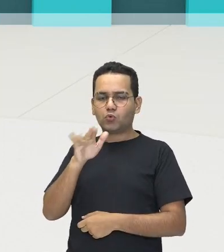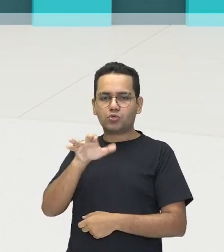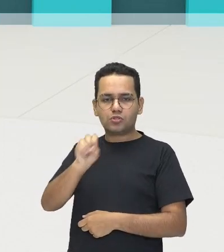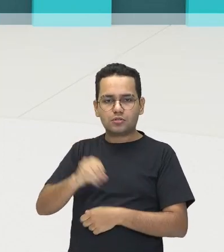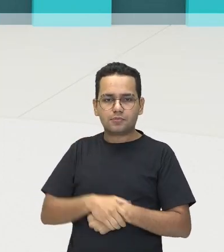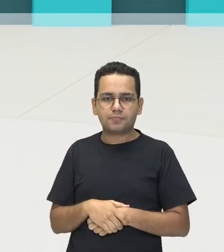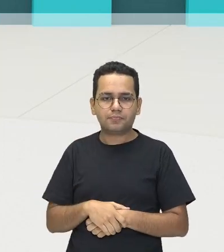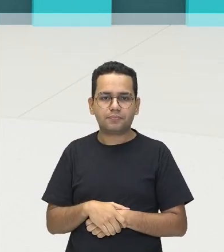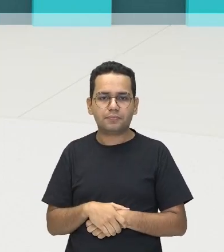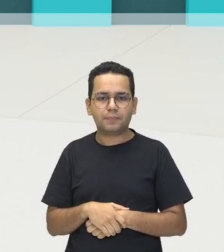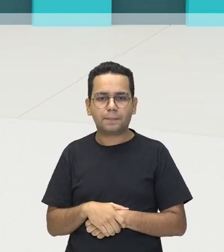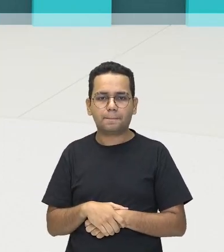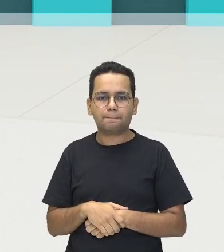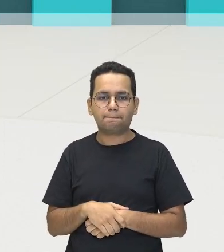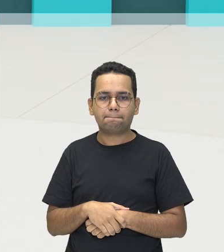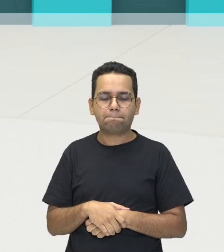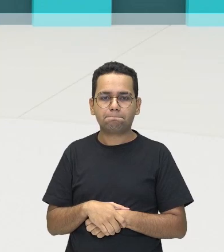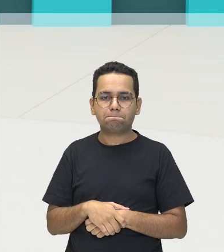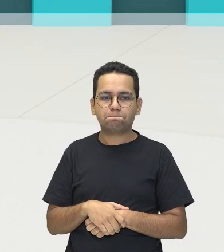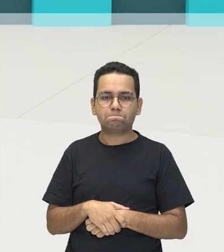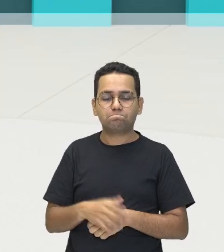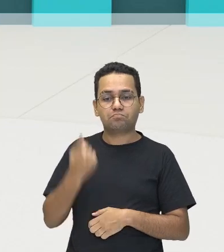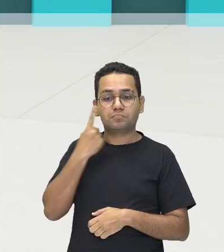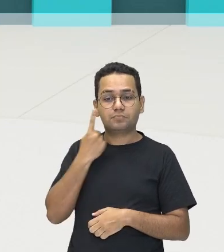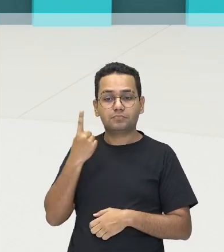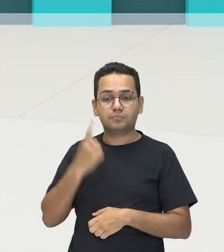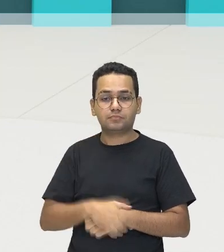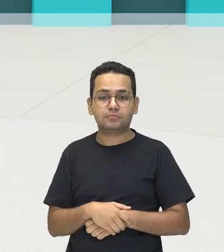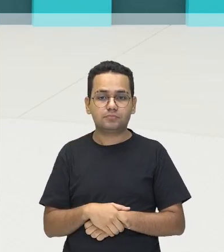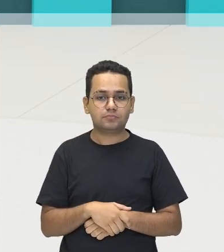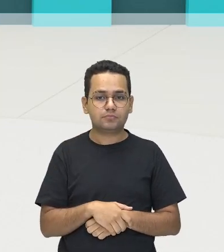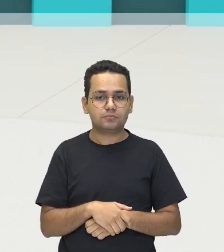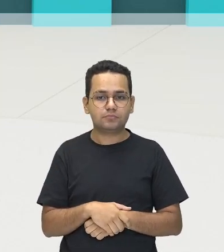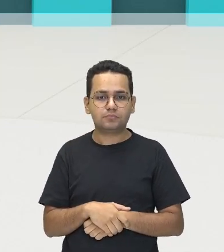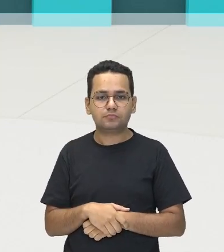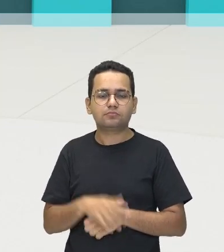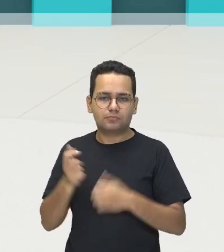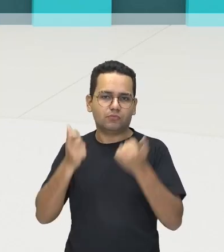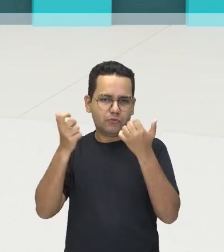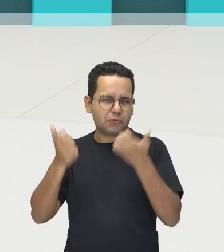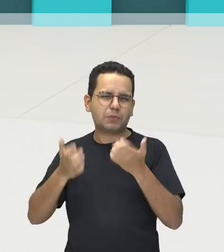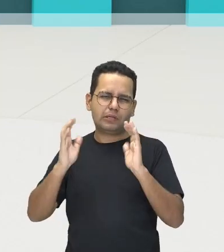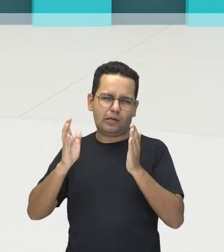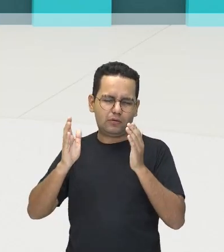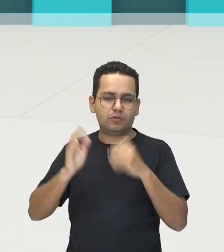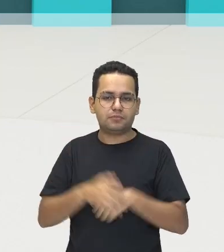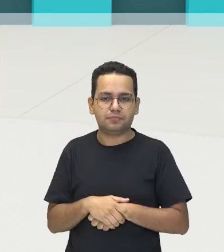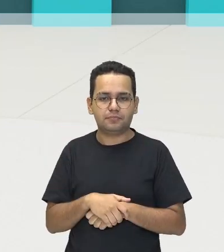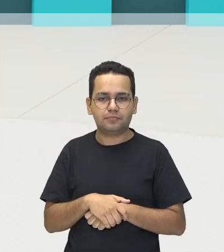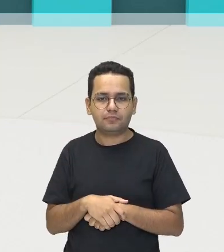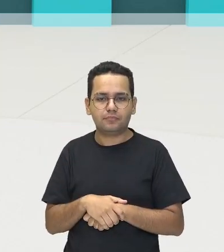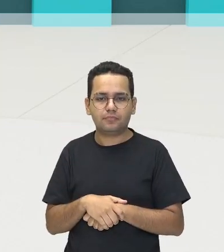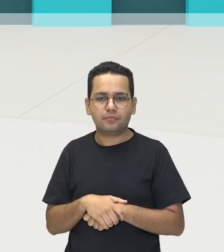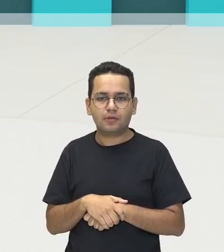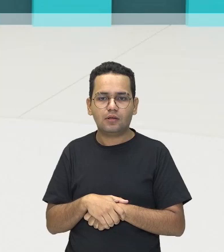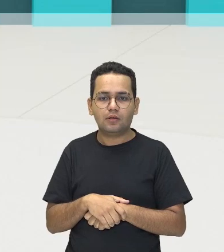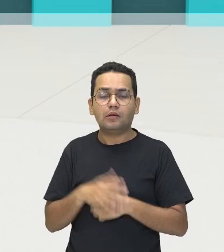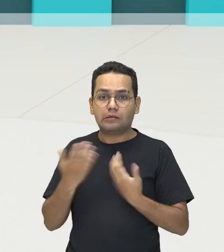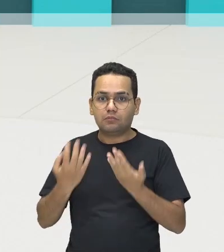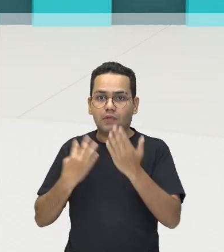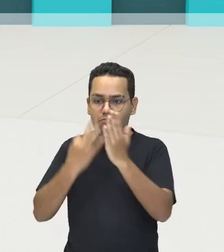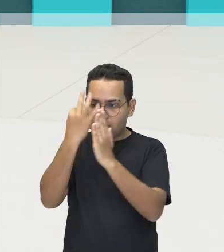na ornamentação linguística e no preciosismo linguístico. É justamente isso que eu havia falado, né? Eu vou pensar num texto